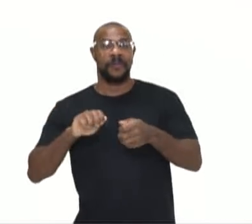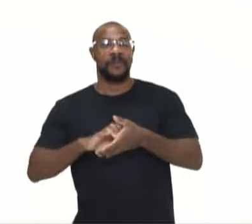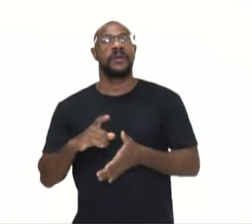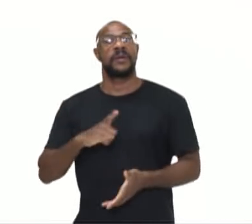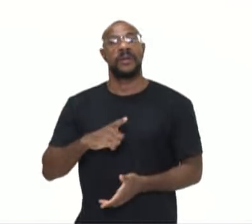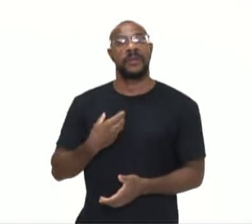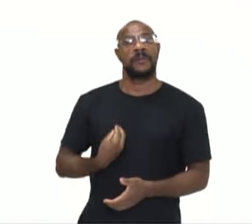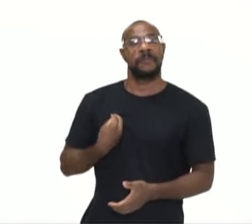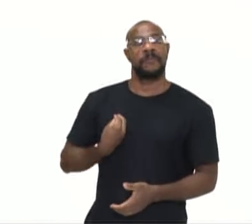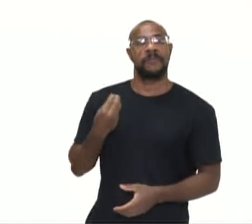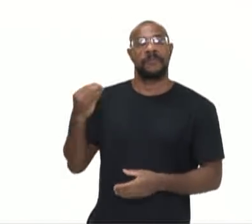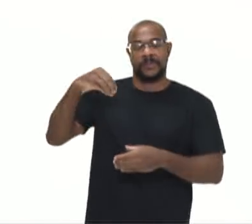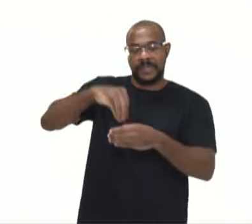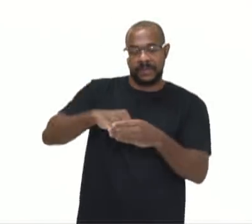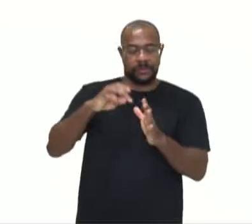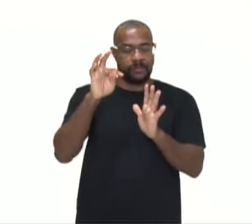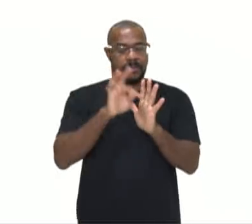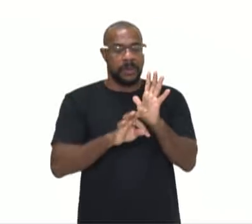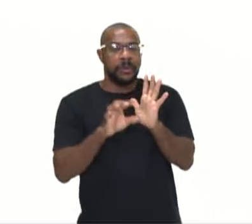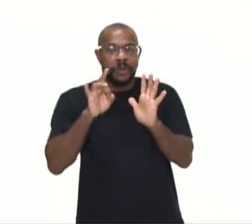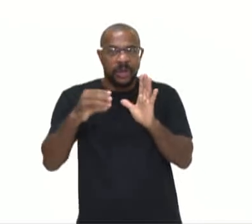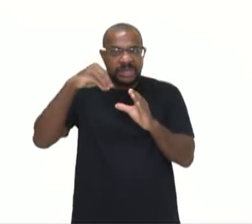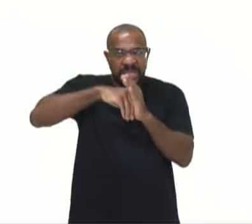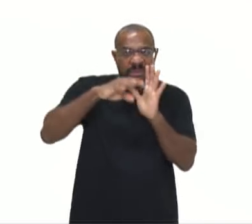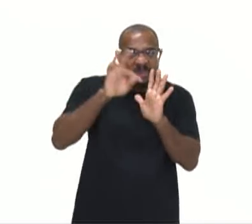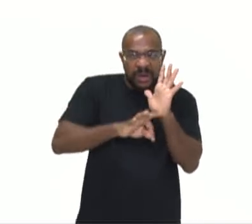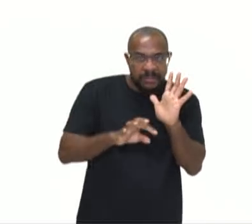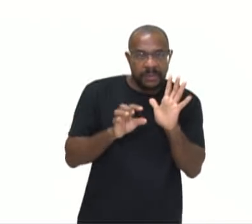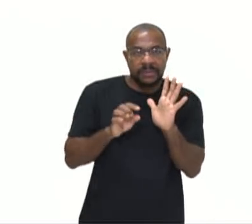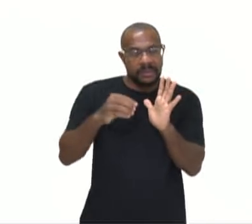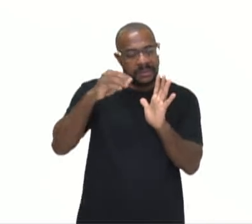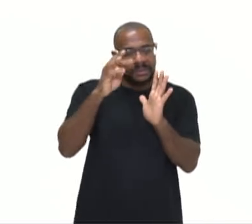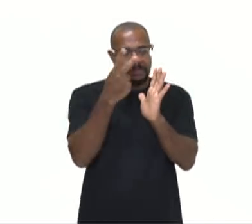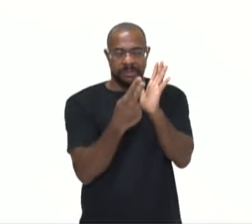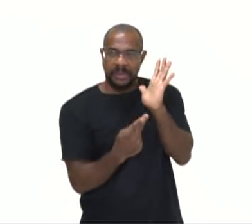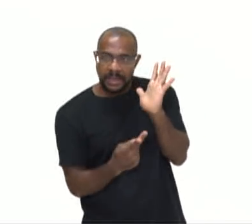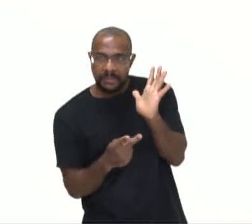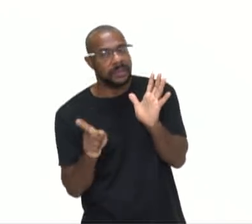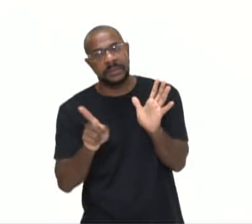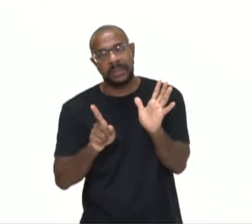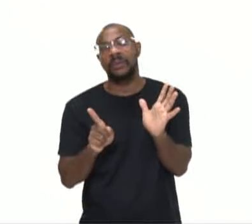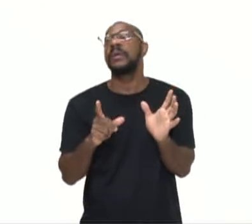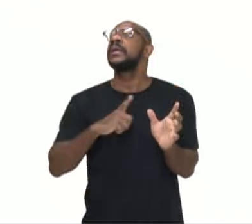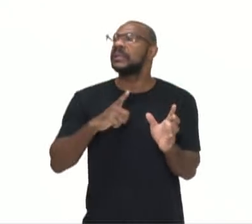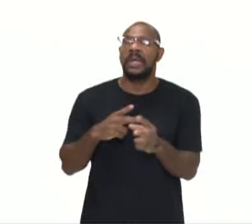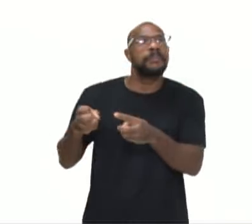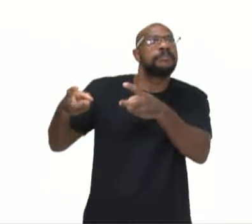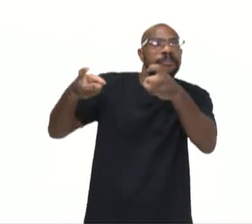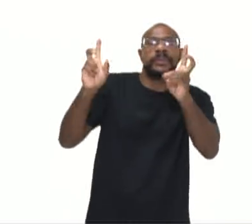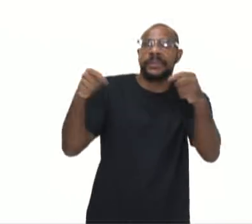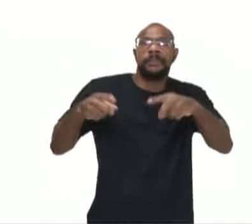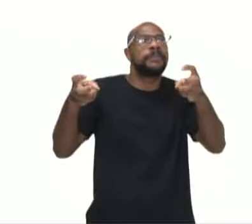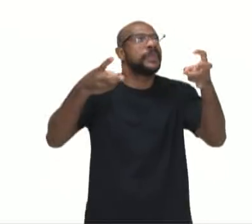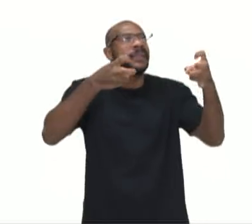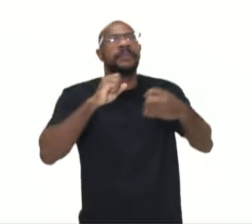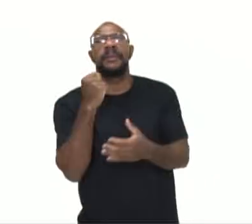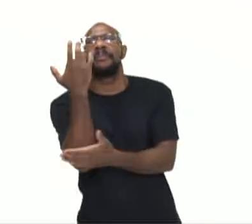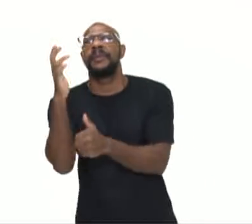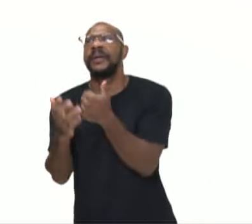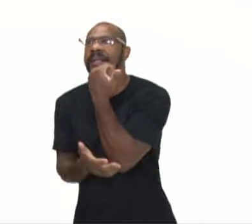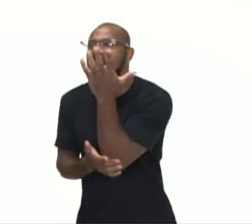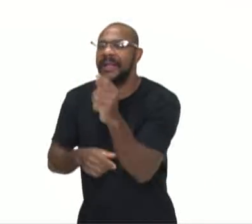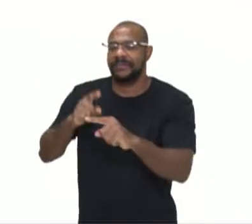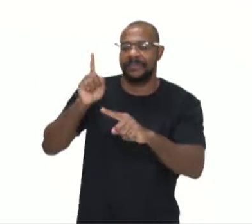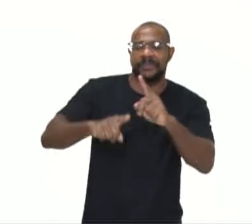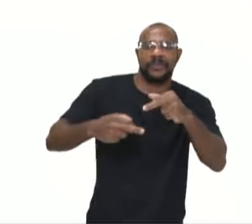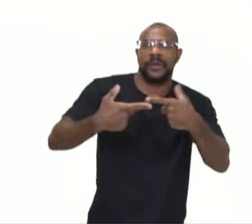presente não apenas em poemas, mas também em objetos, paisagens e outras formas de expressão,